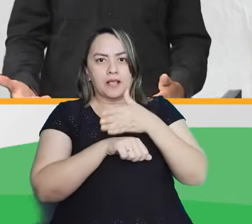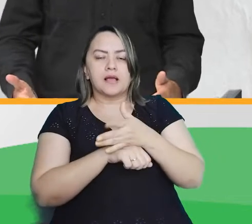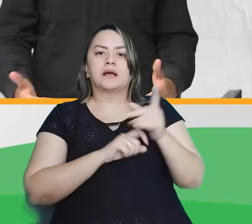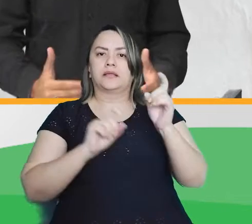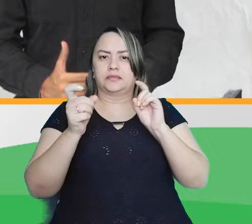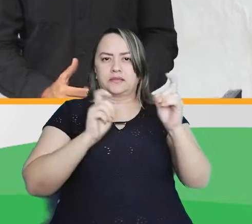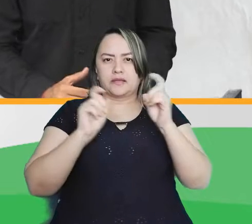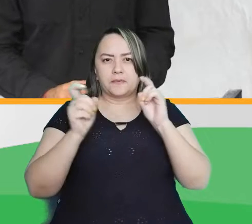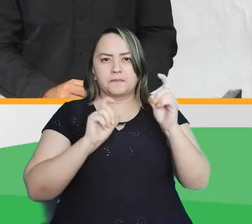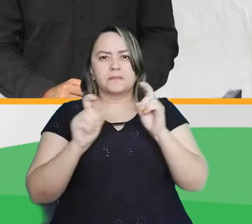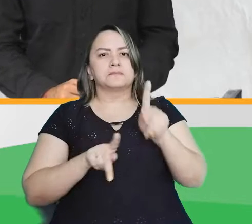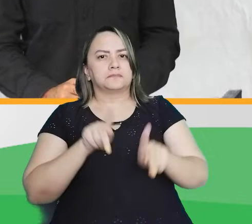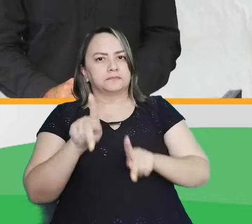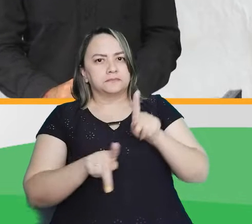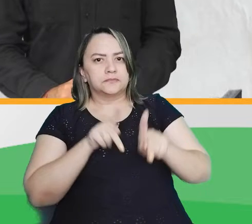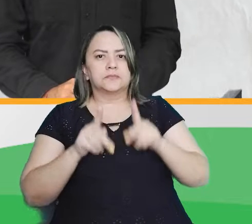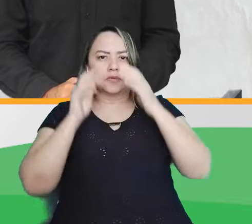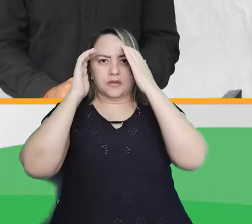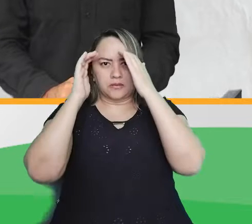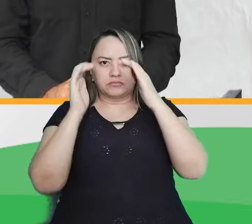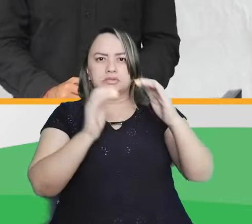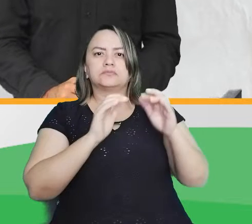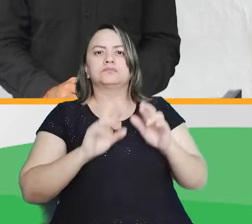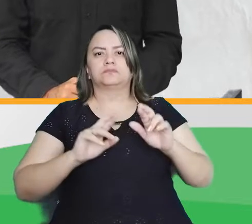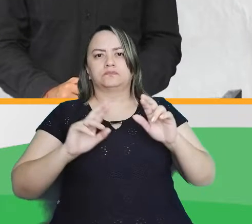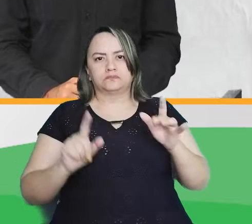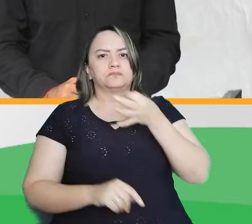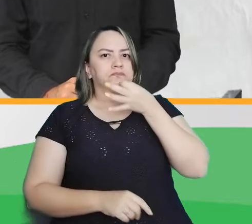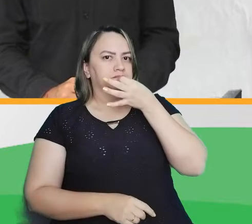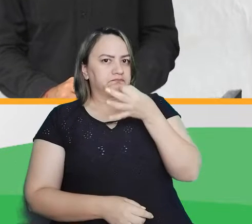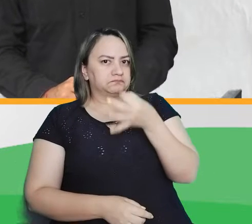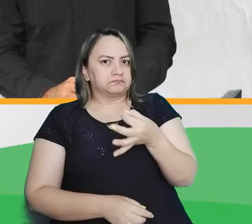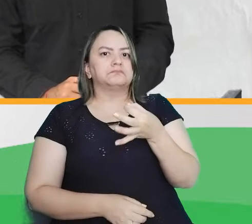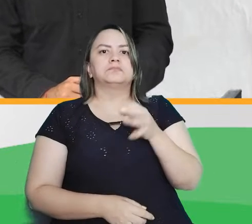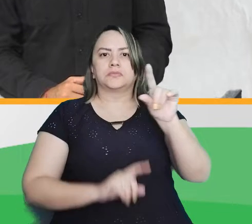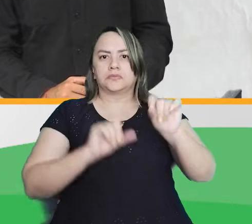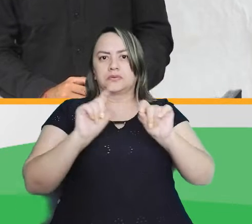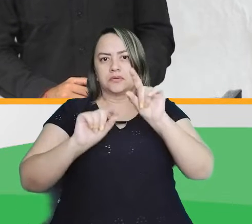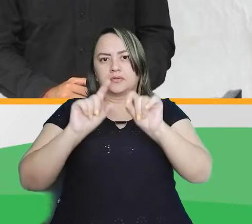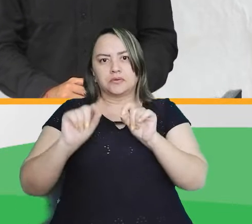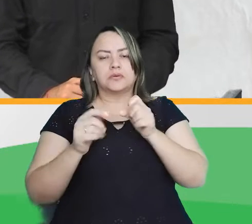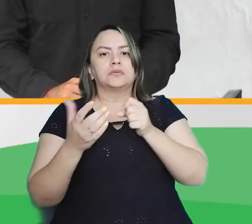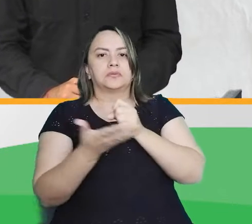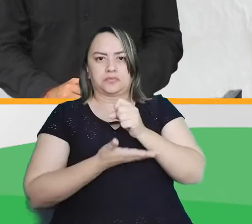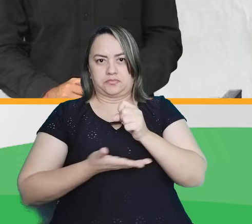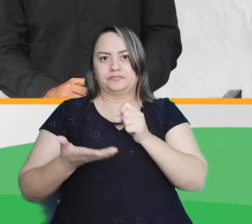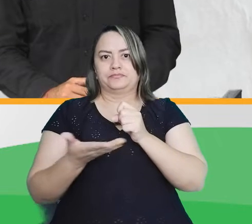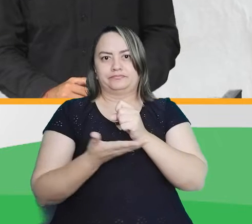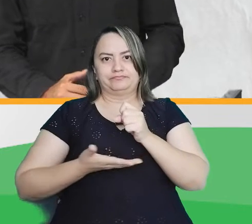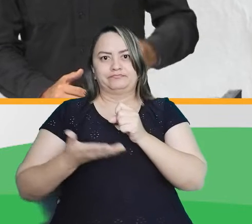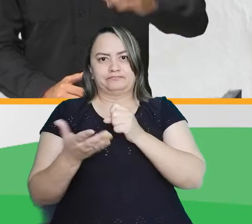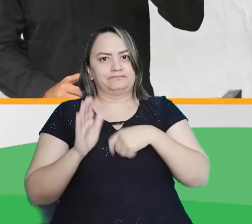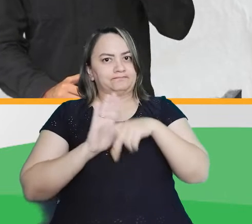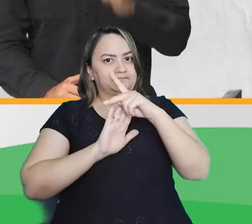diferentes posições e fazendo escolhas alinhadas ao exercício da cidadania e ao seu projeto de